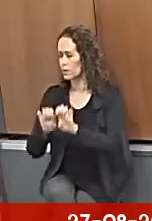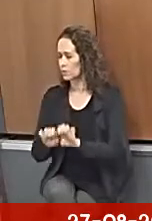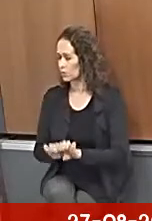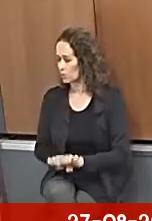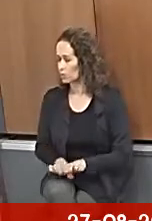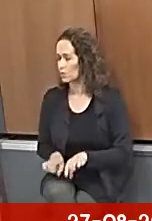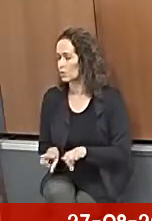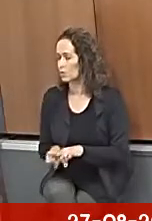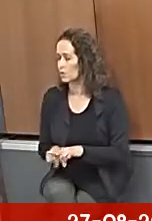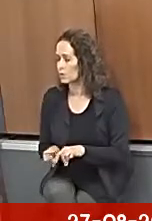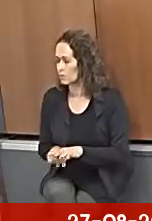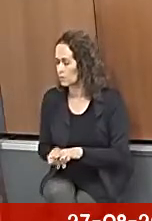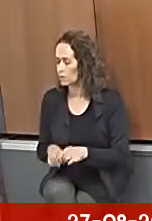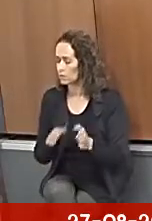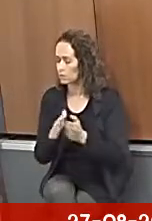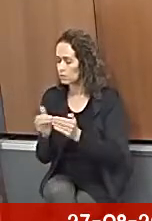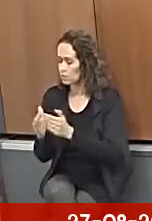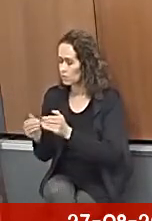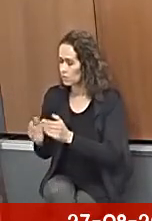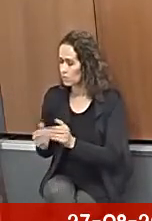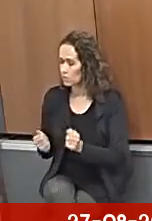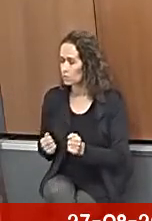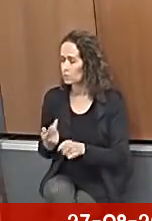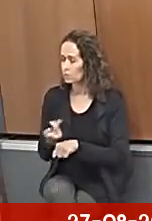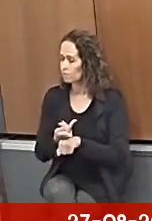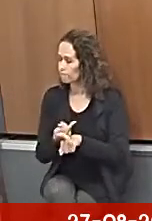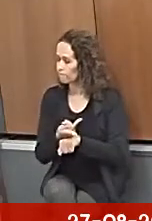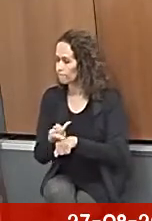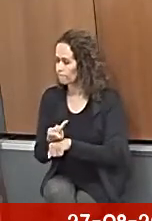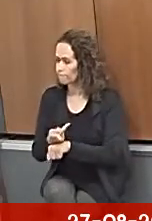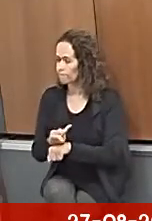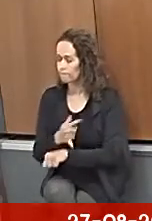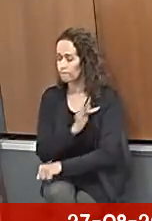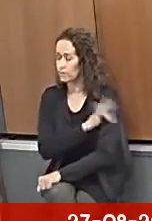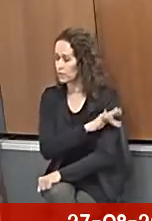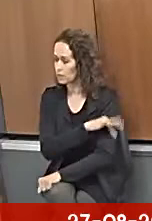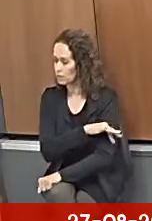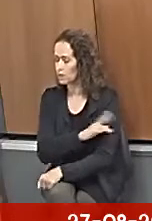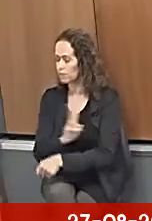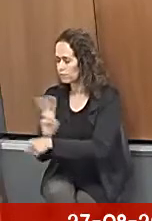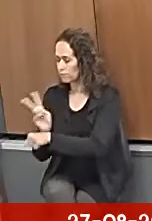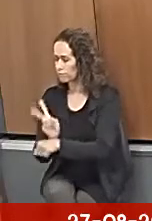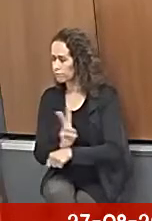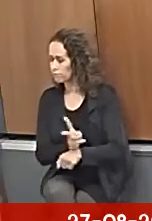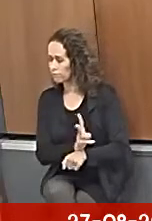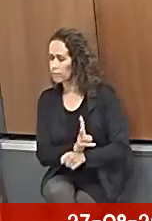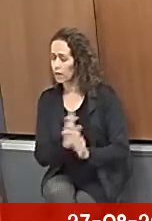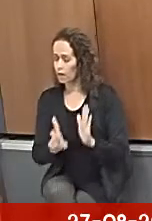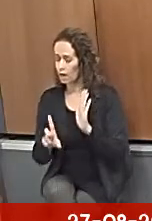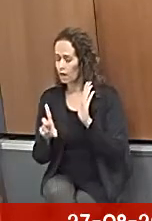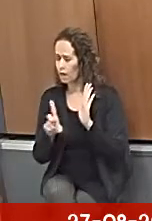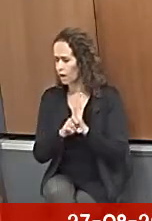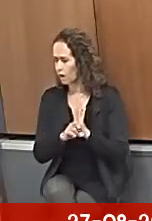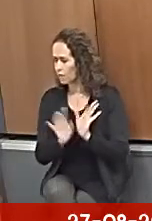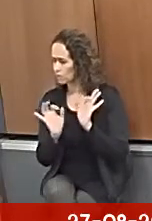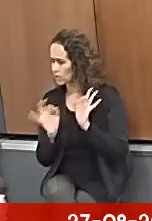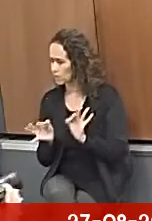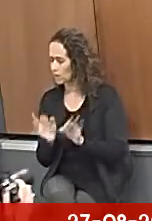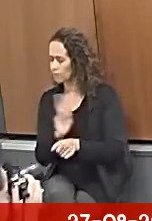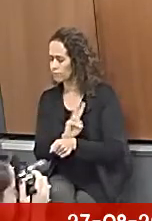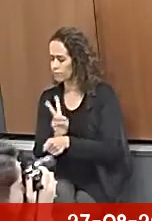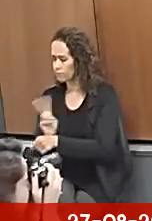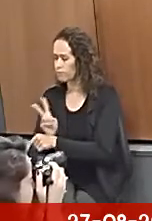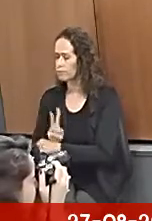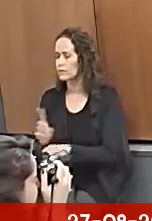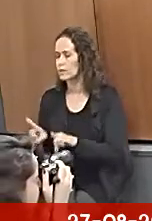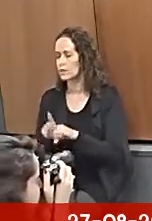providências para que seja realizada fiscalização do cumprimento das normas de acessibilidade no estádio governador magalhães